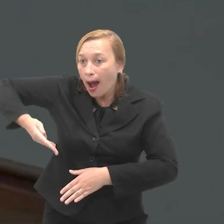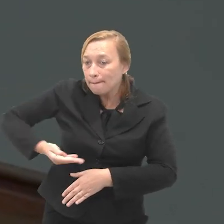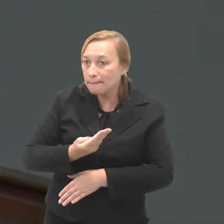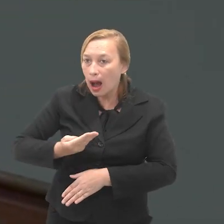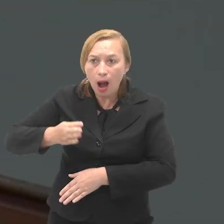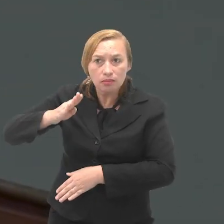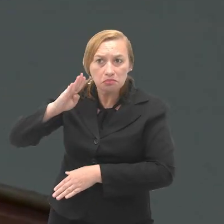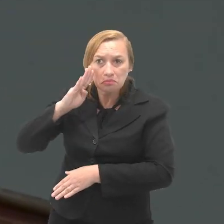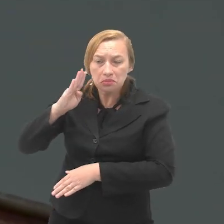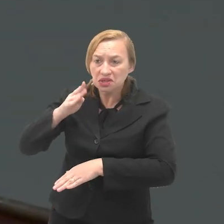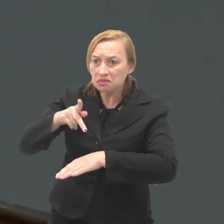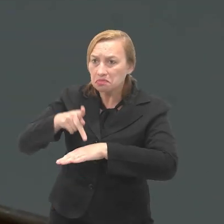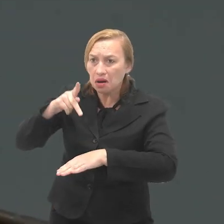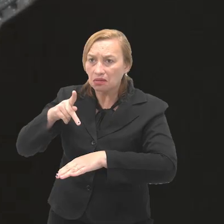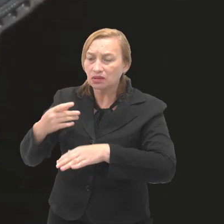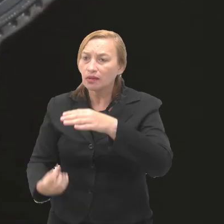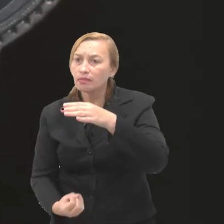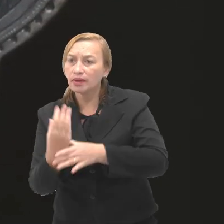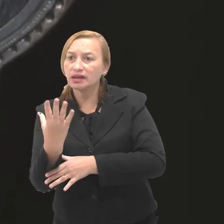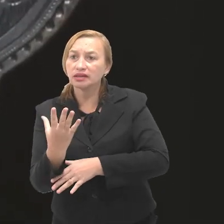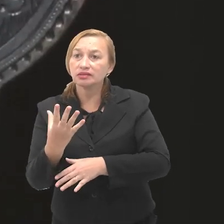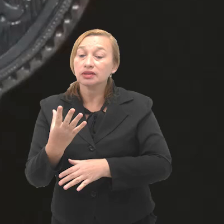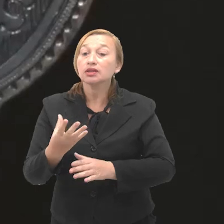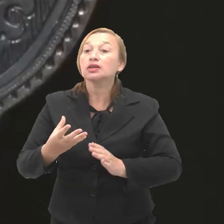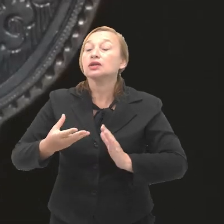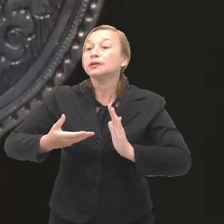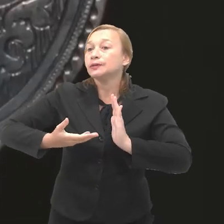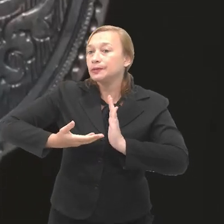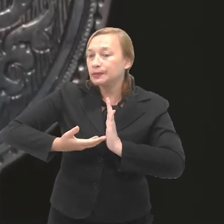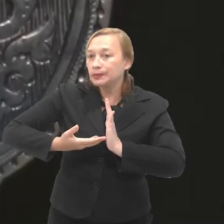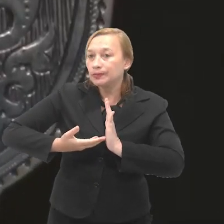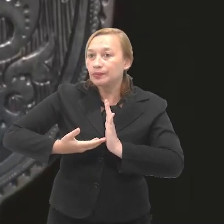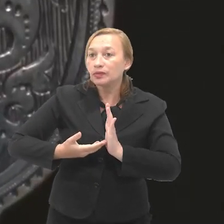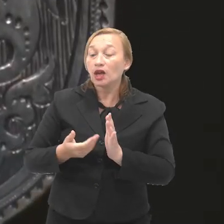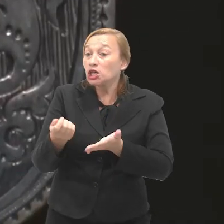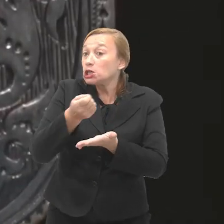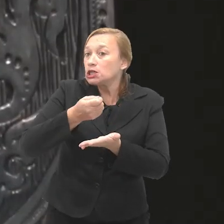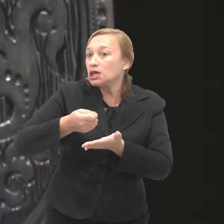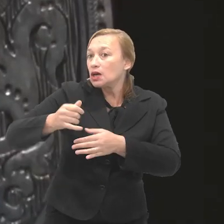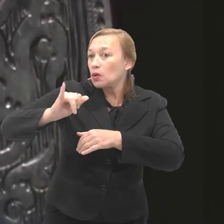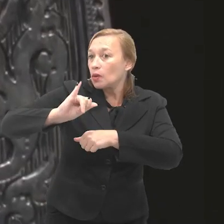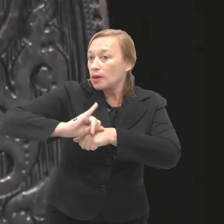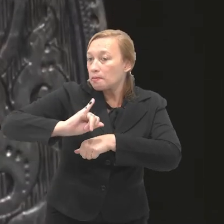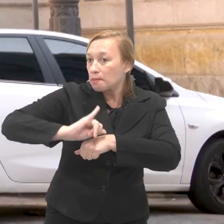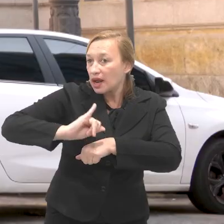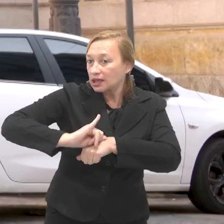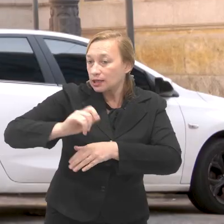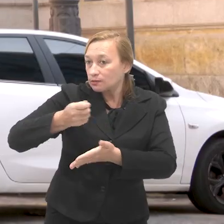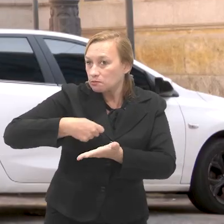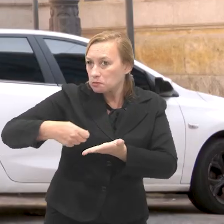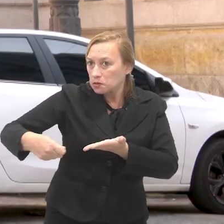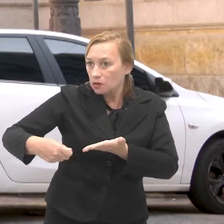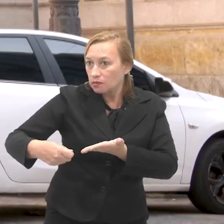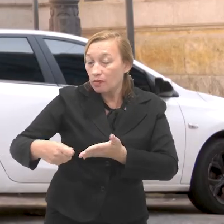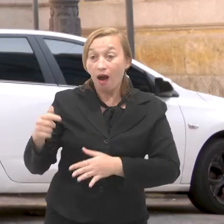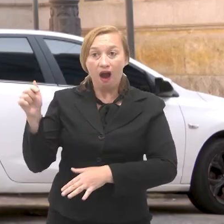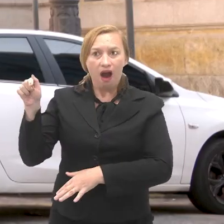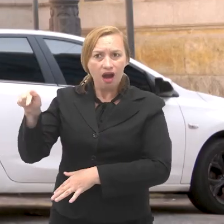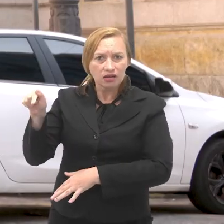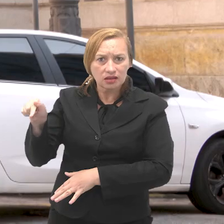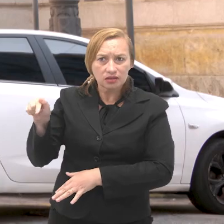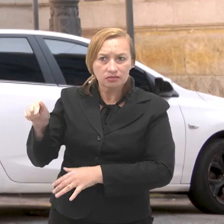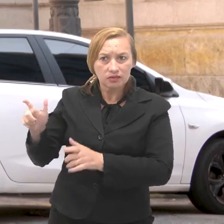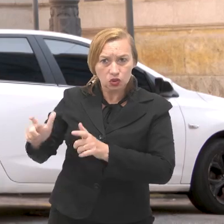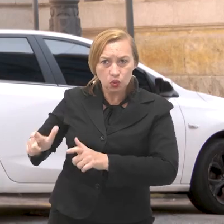de lançamento da pedra fundamental do Palácio da Câmara dos Deputados, com a inscrição em prata, que teria sido mais ou menos